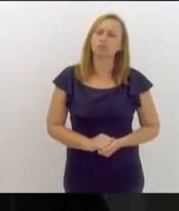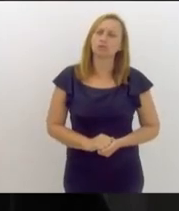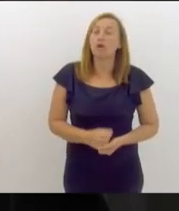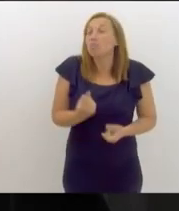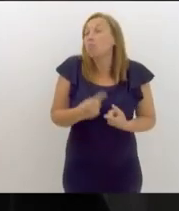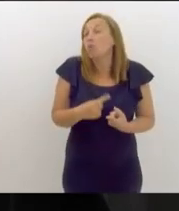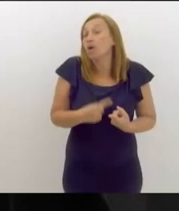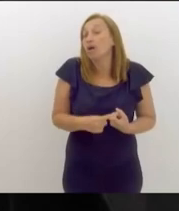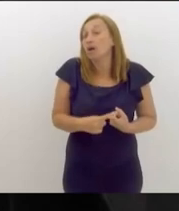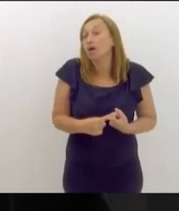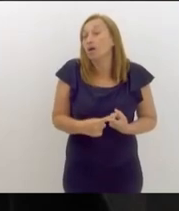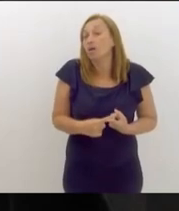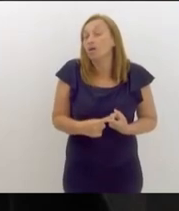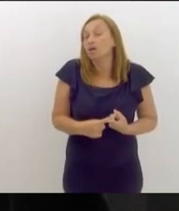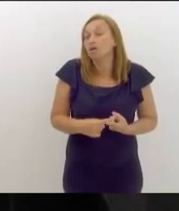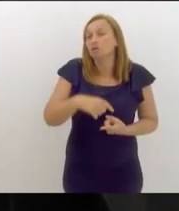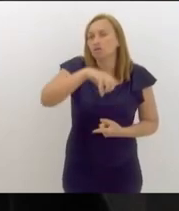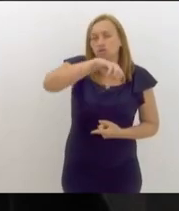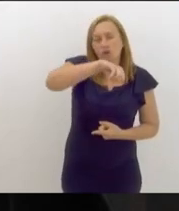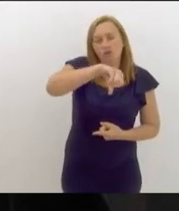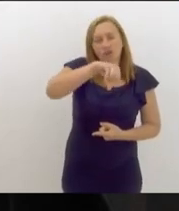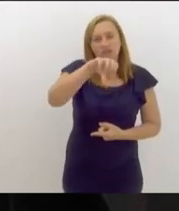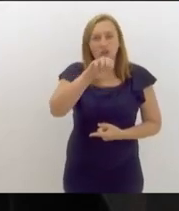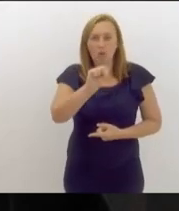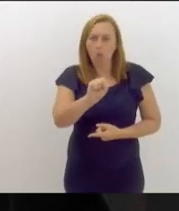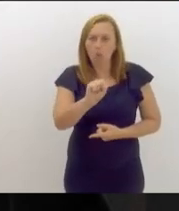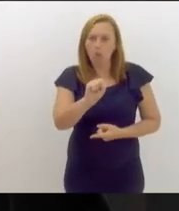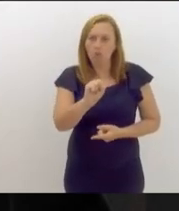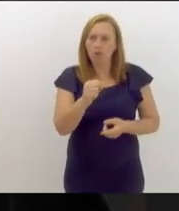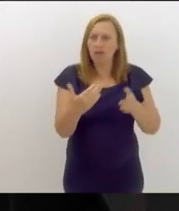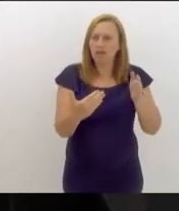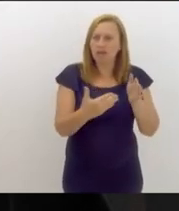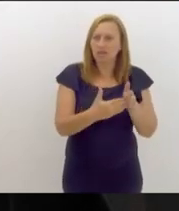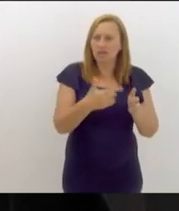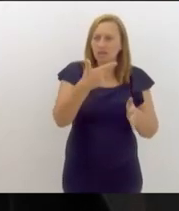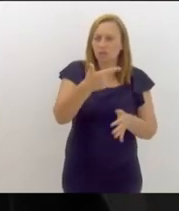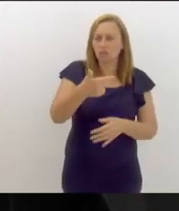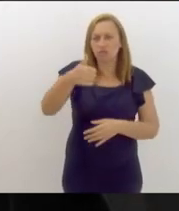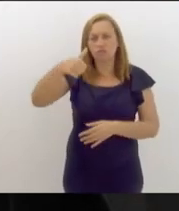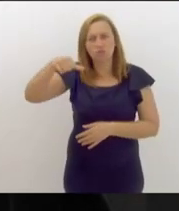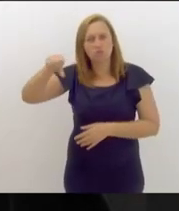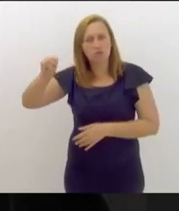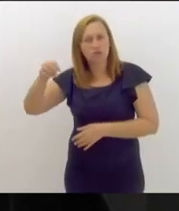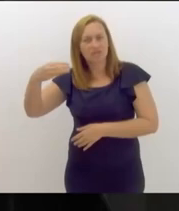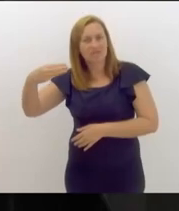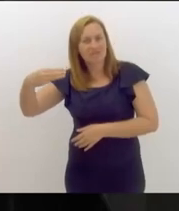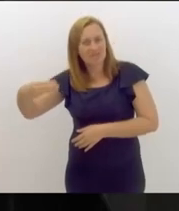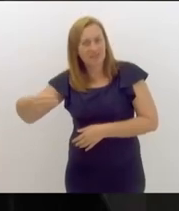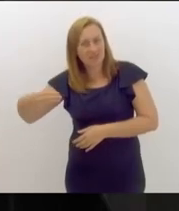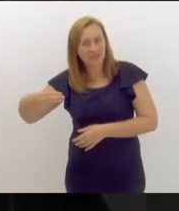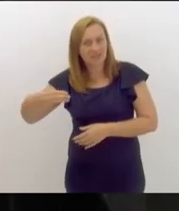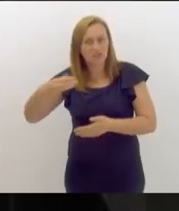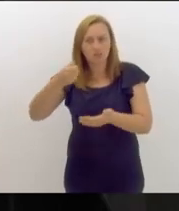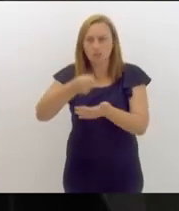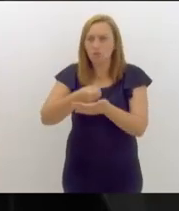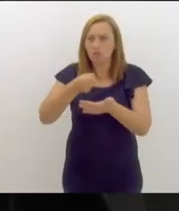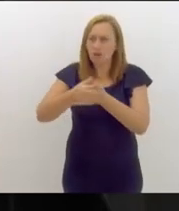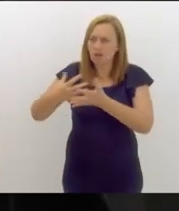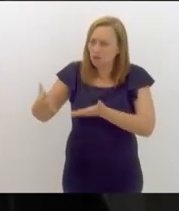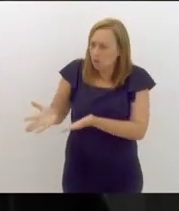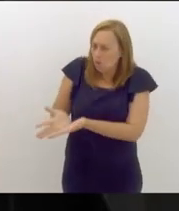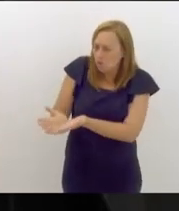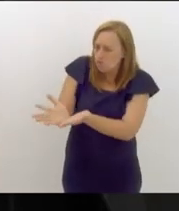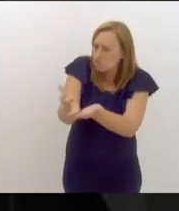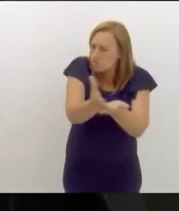porque de 98 A 2013 foi cobrado e acumulado na